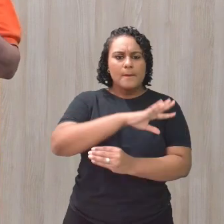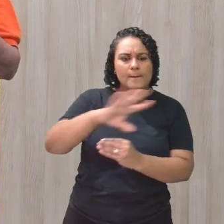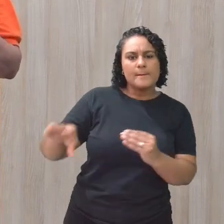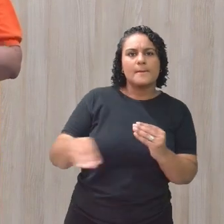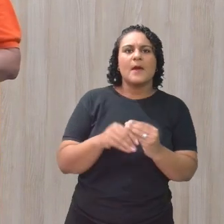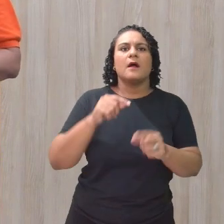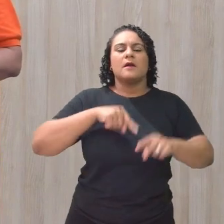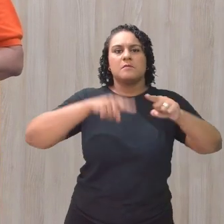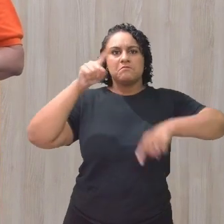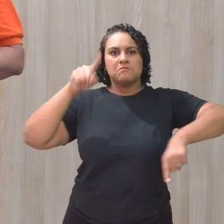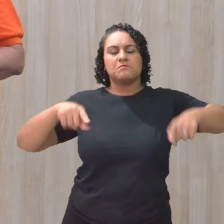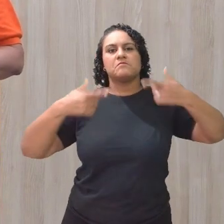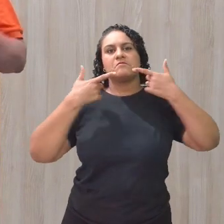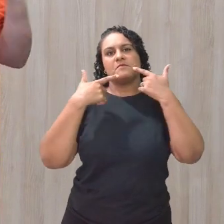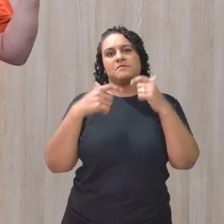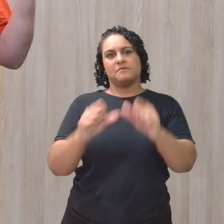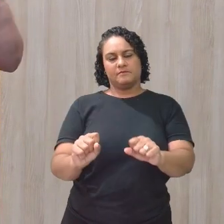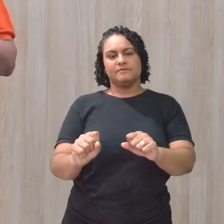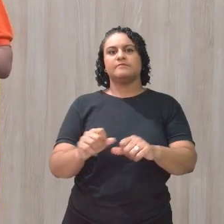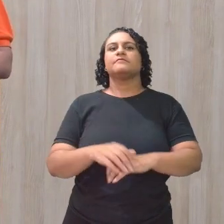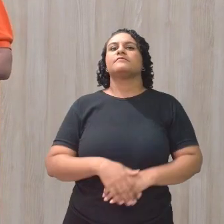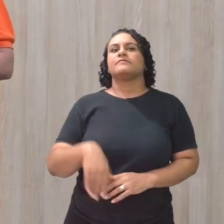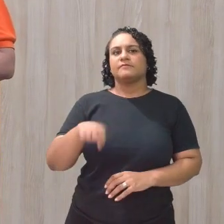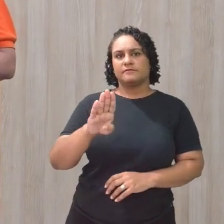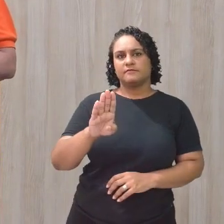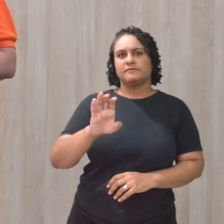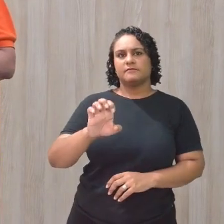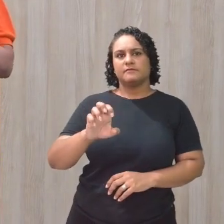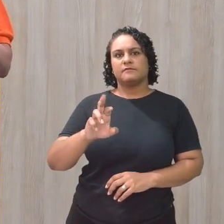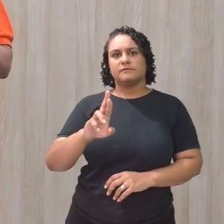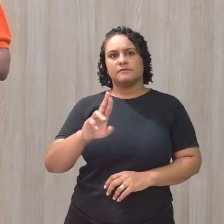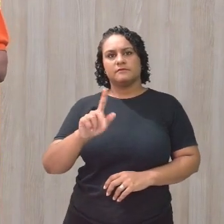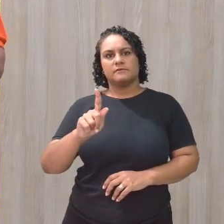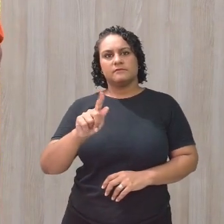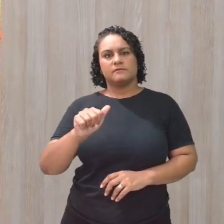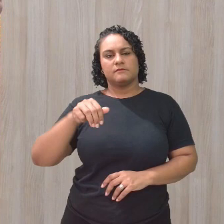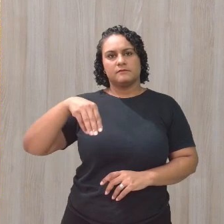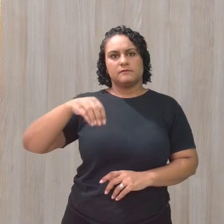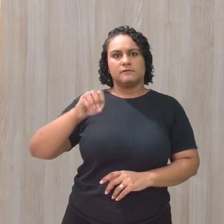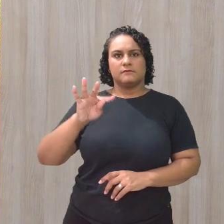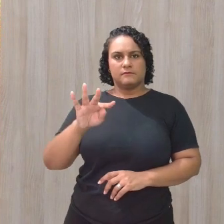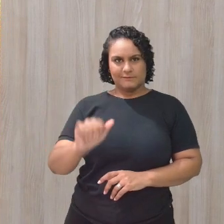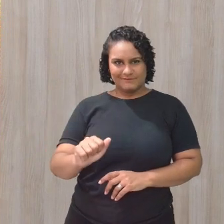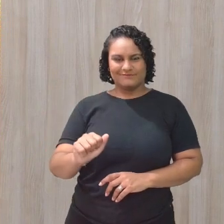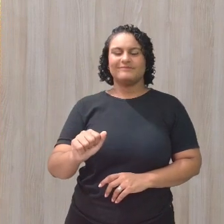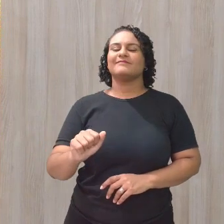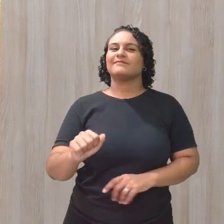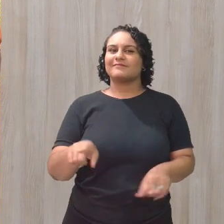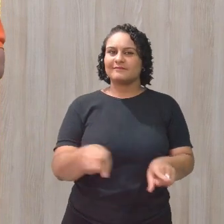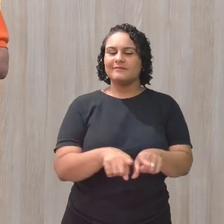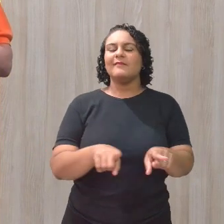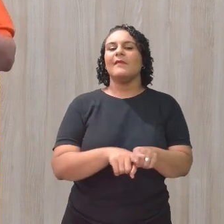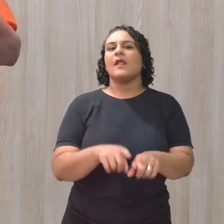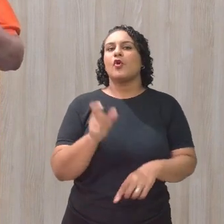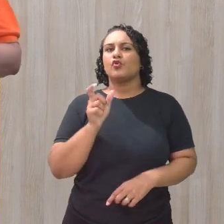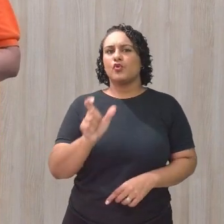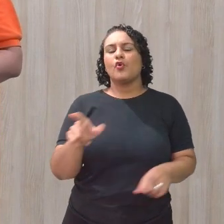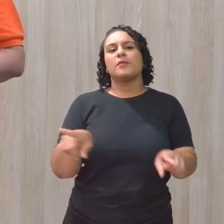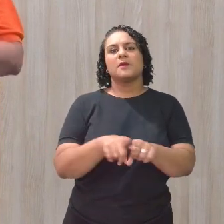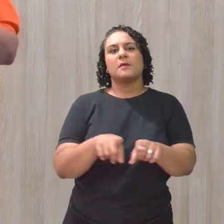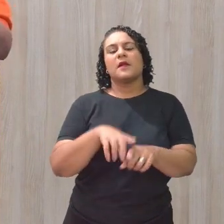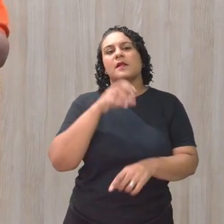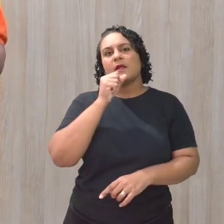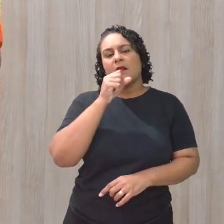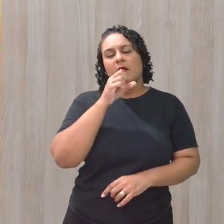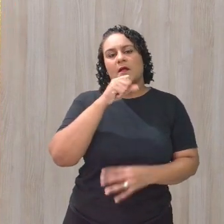nossa variação regional. Camille Borba fala para a gente, bergamota. Também é o nome da laranja-cravo,